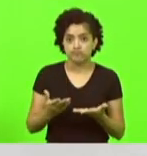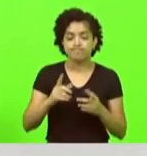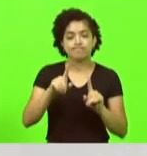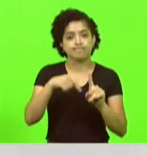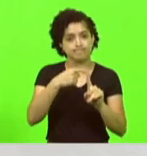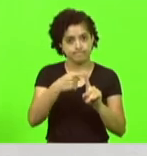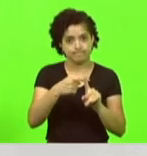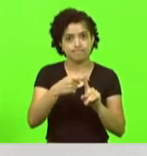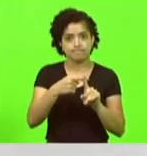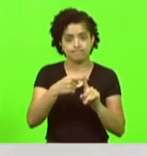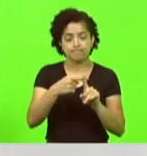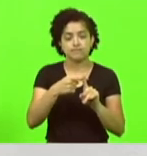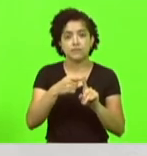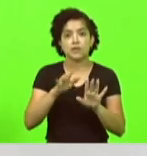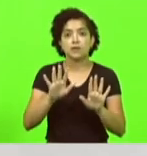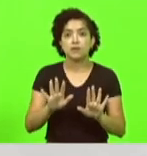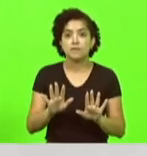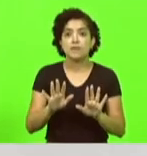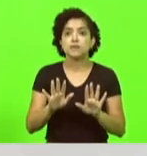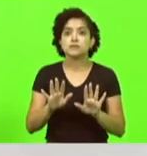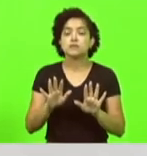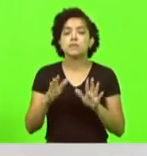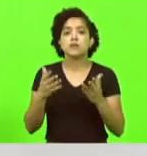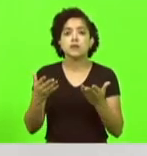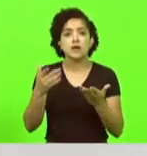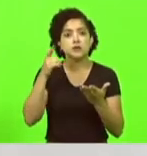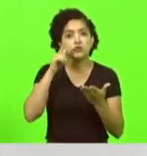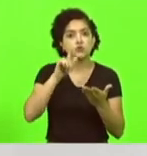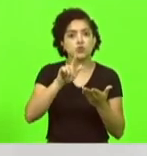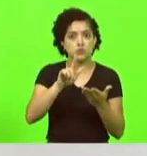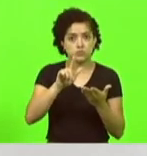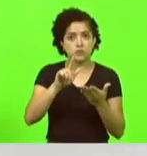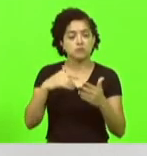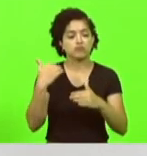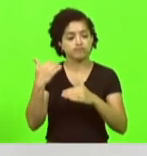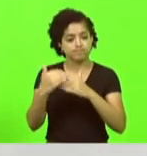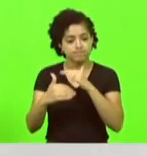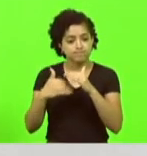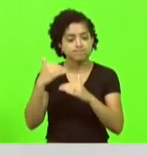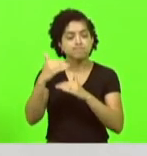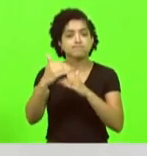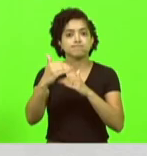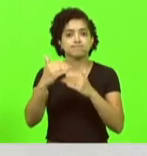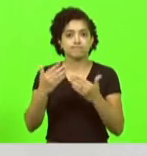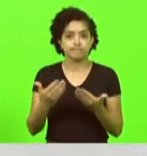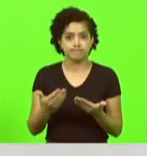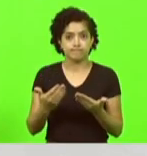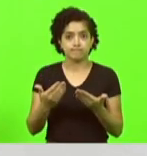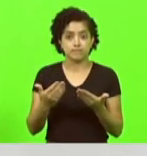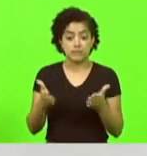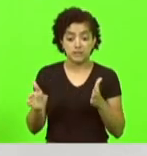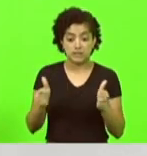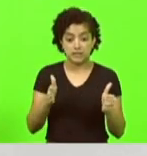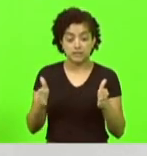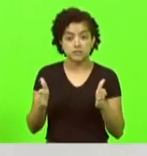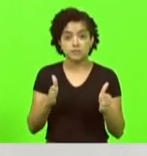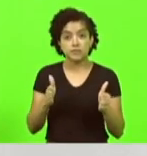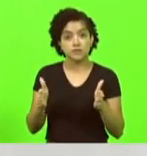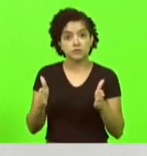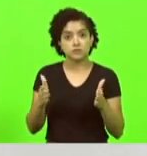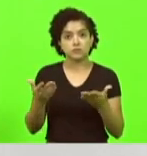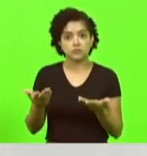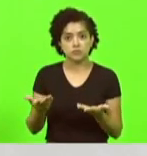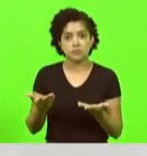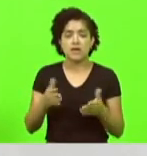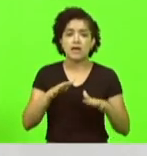positivas Mas além disso nós conseguimos também algumas evoluções aqui na casa ao longo deste período e é claro que novamente